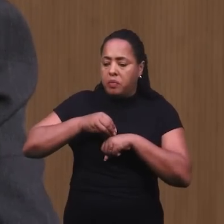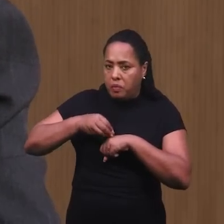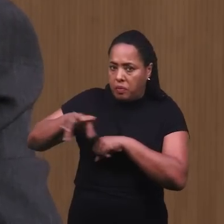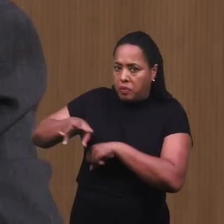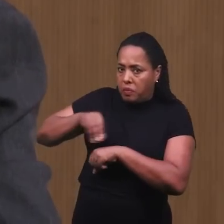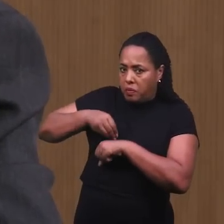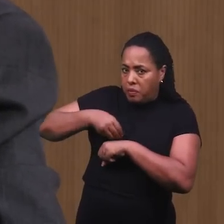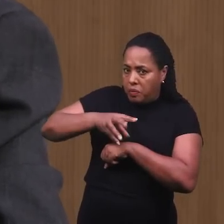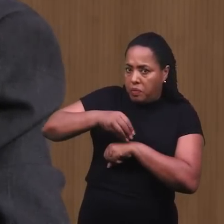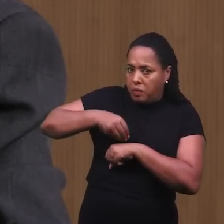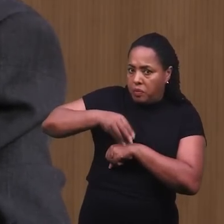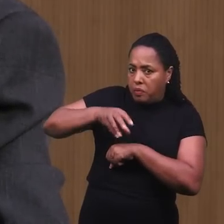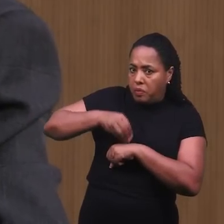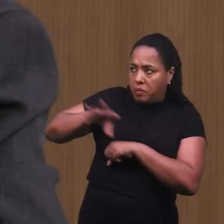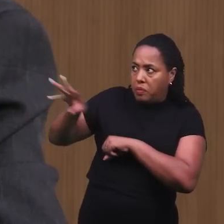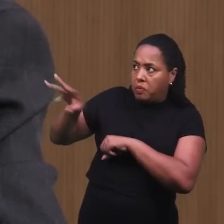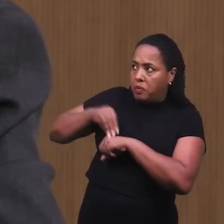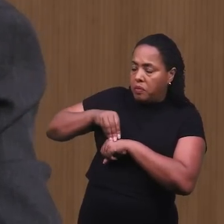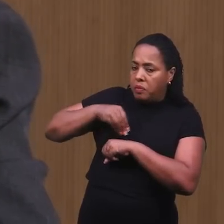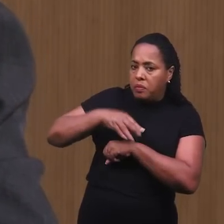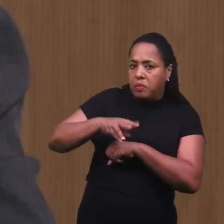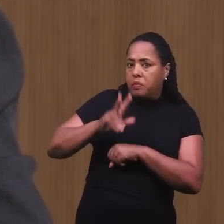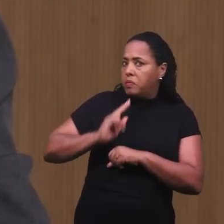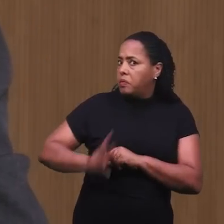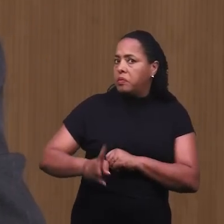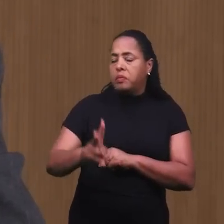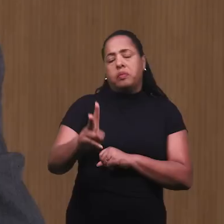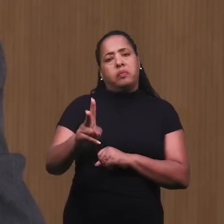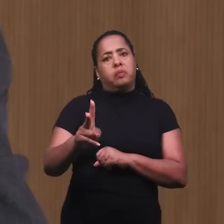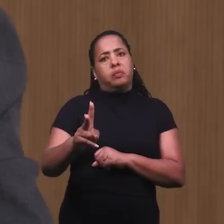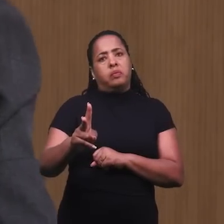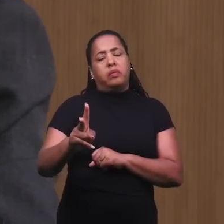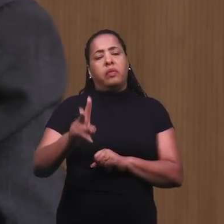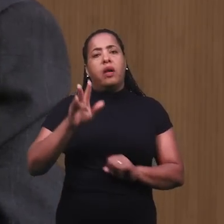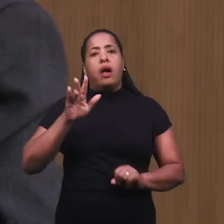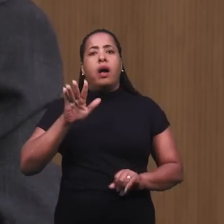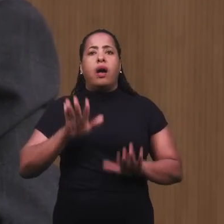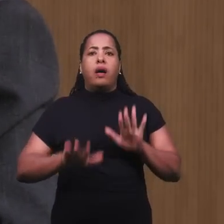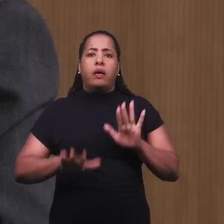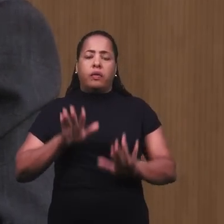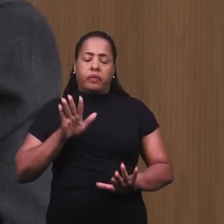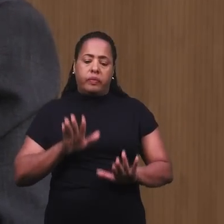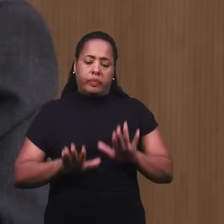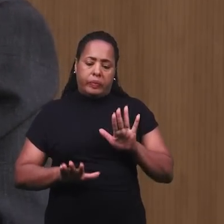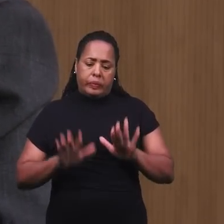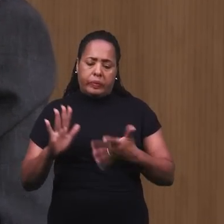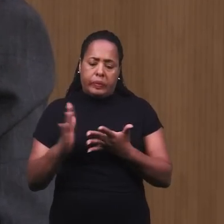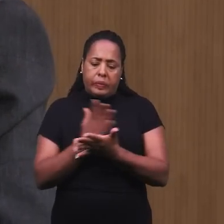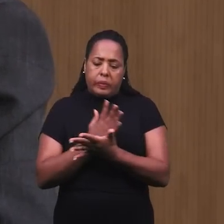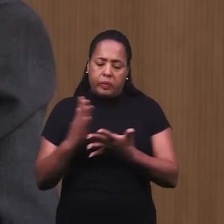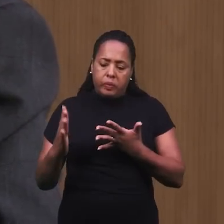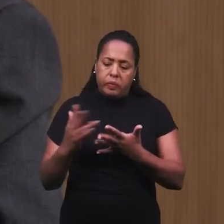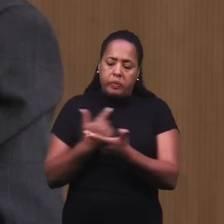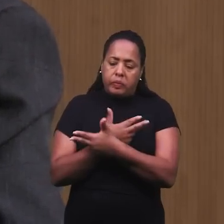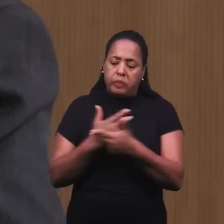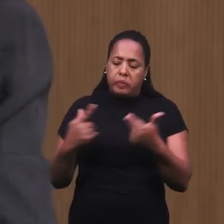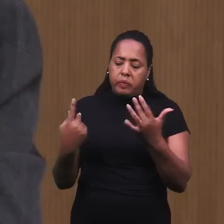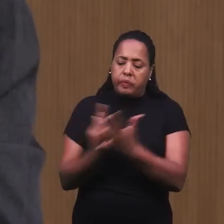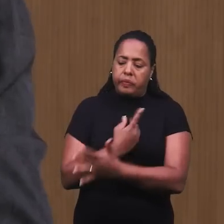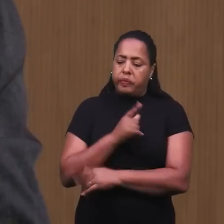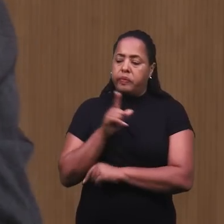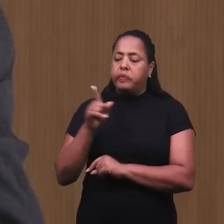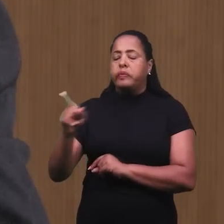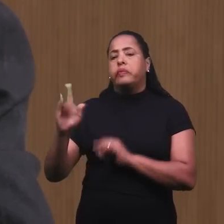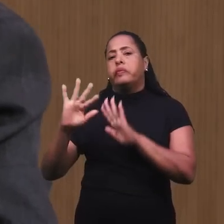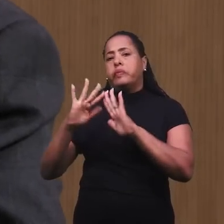a eles. Então isso precisa ser feito gradativamente. Porque muitas questões da escola, que um deles